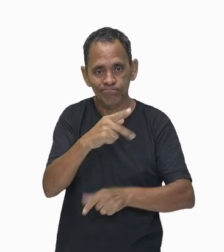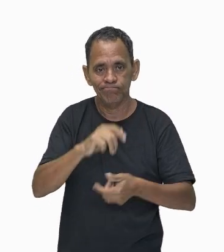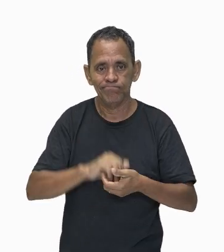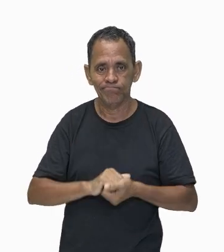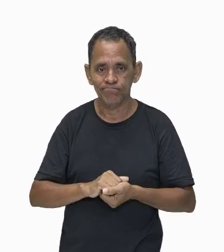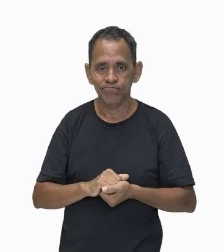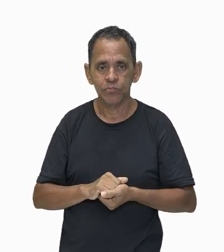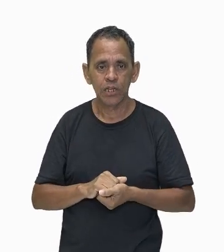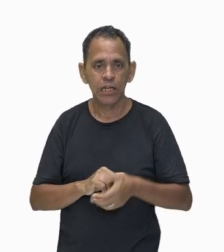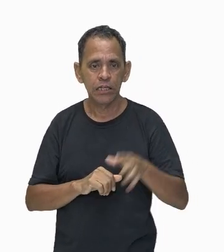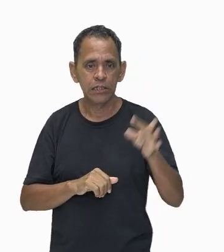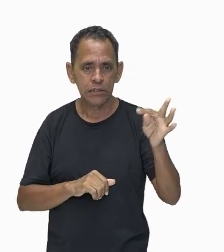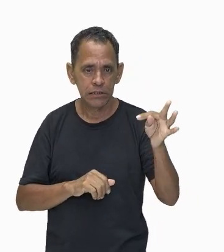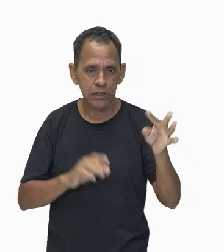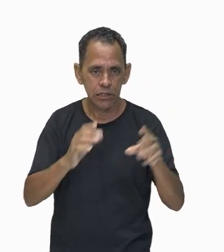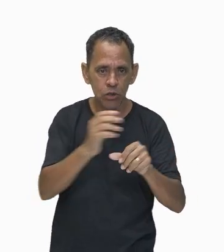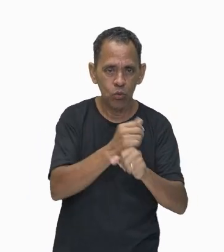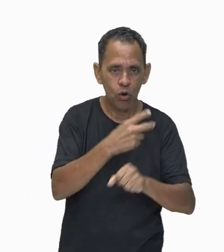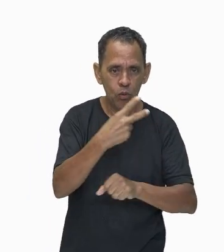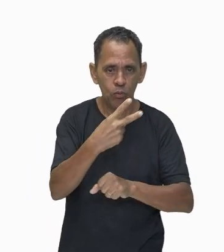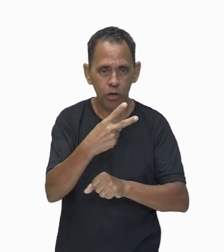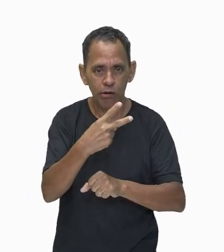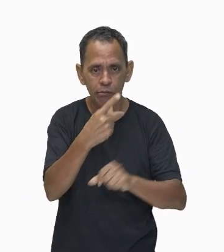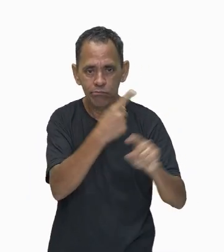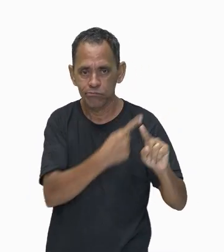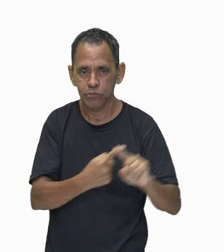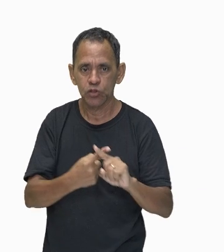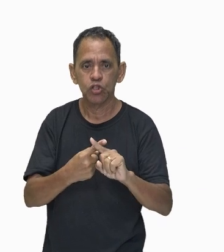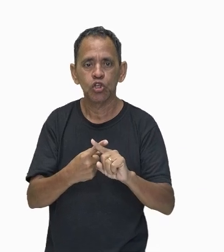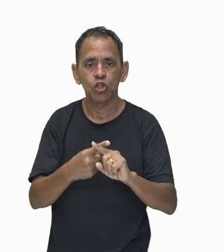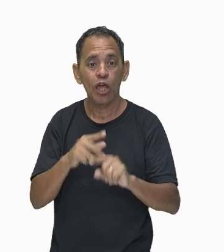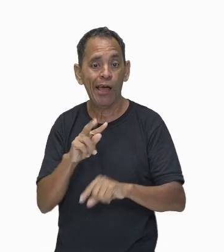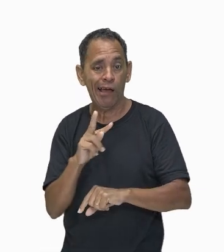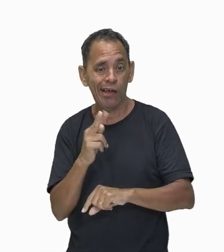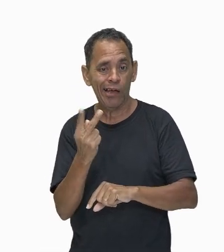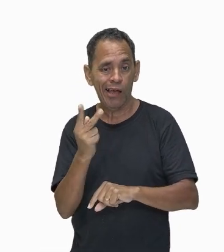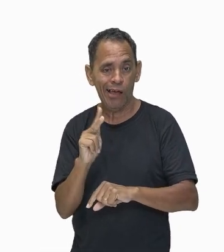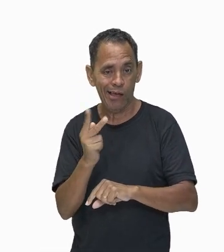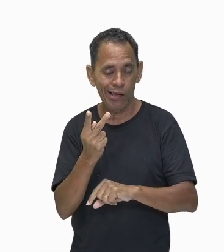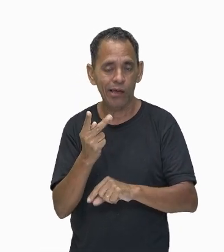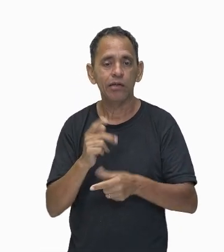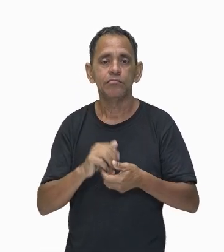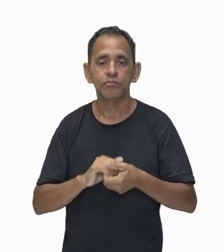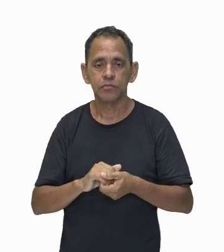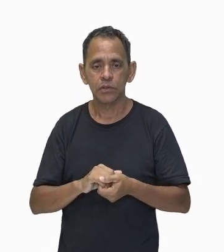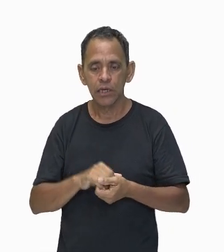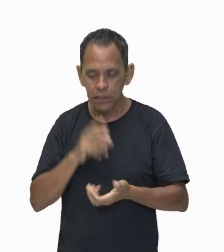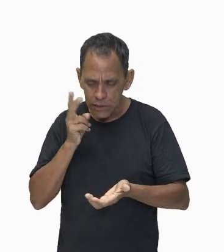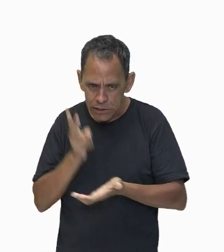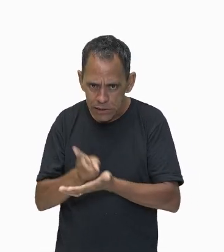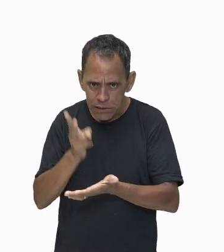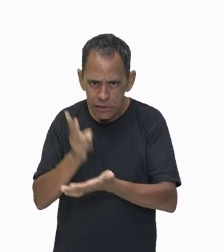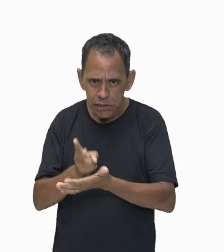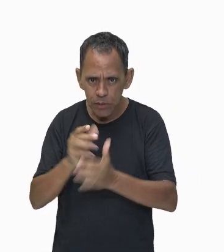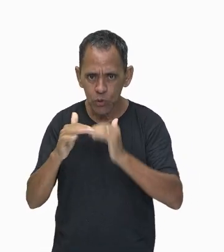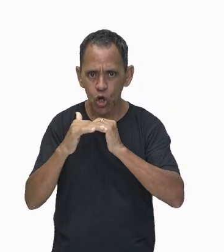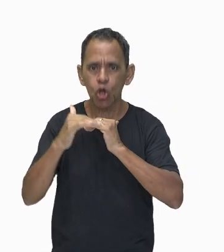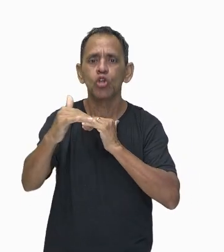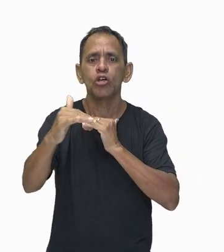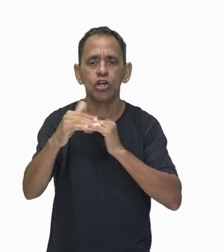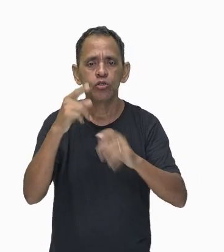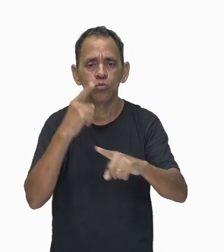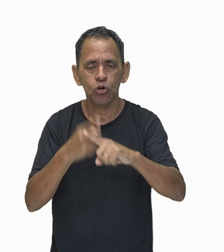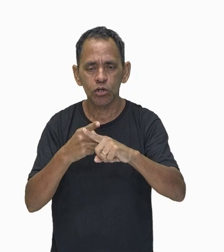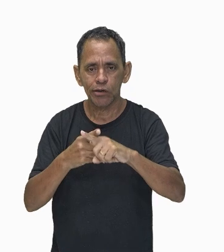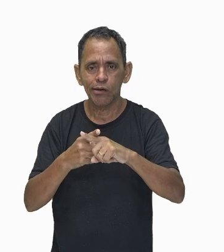exemplo. Como o valor do peso é sempre constante e paralelo ao movimento, porque na queda livre você cai na vertical